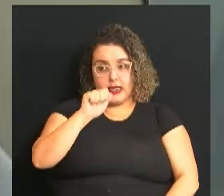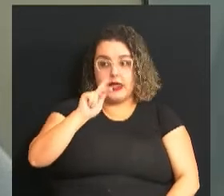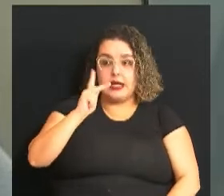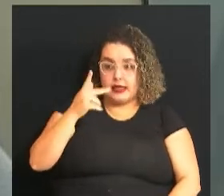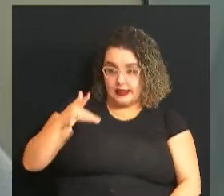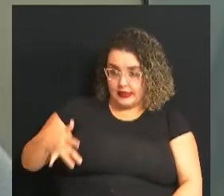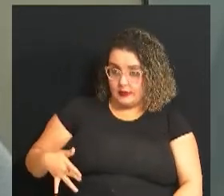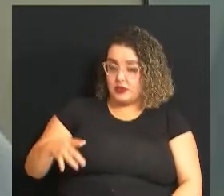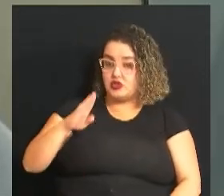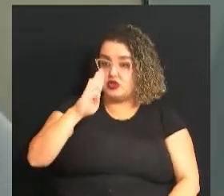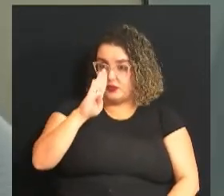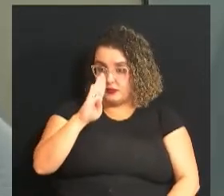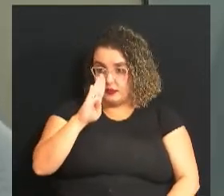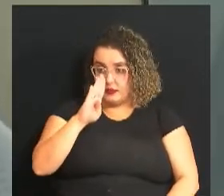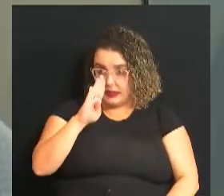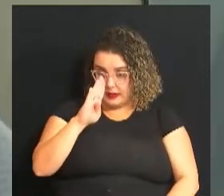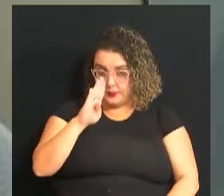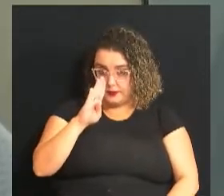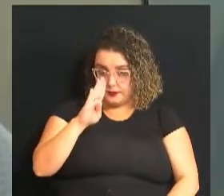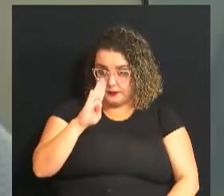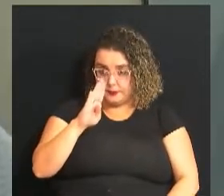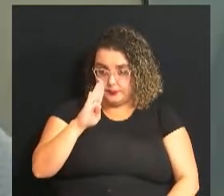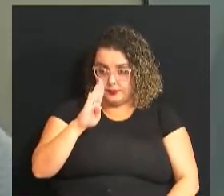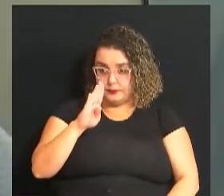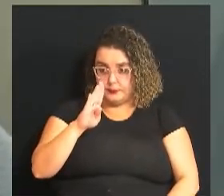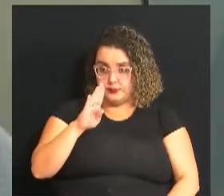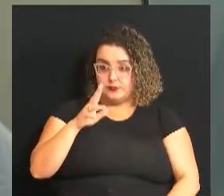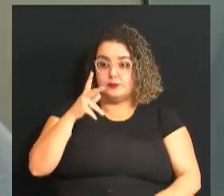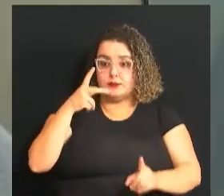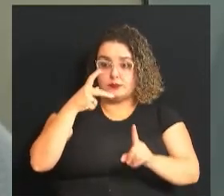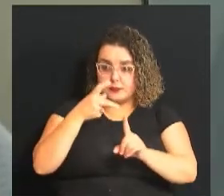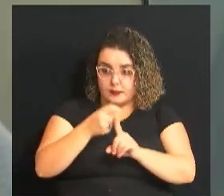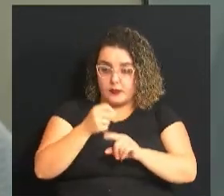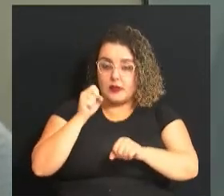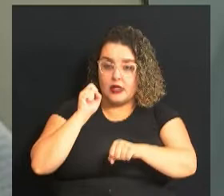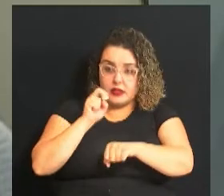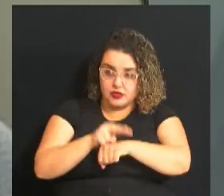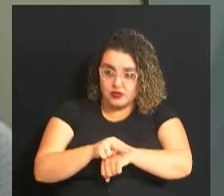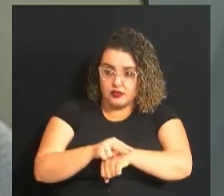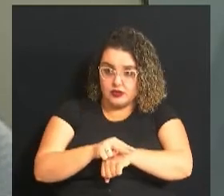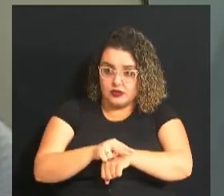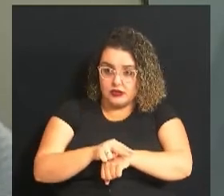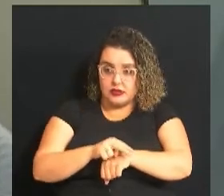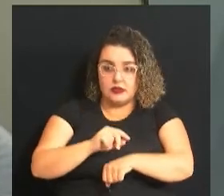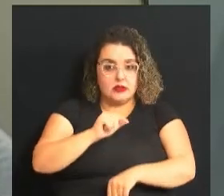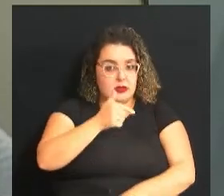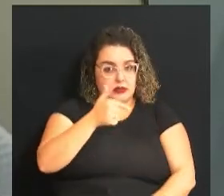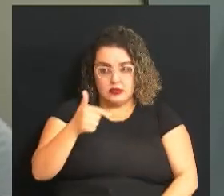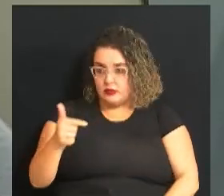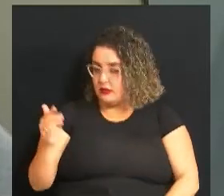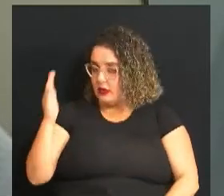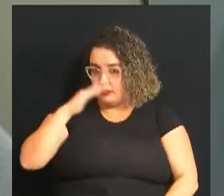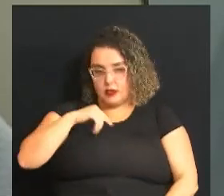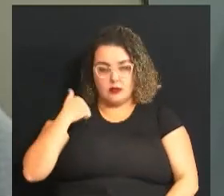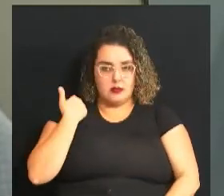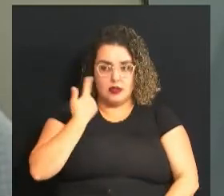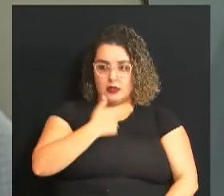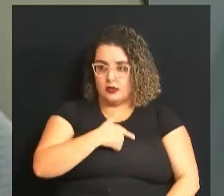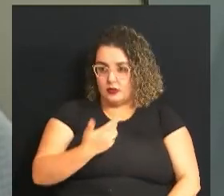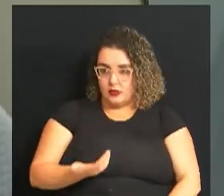B. Elas são vacinas de vírus que não causam nenhum mal para nós, não